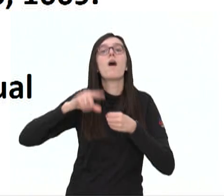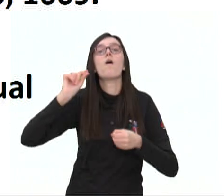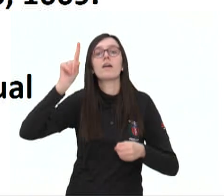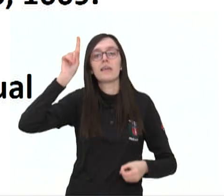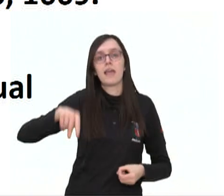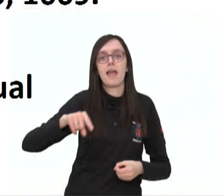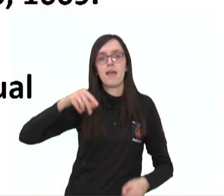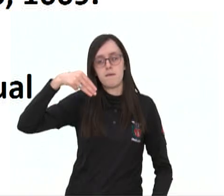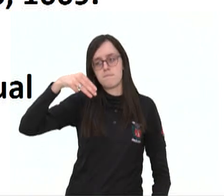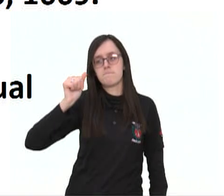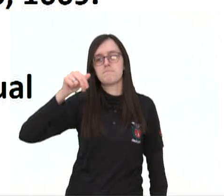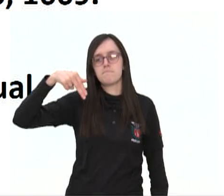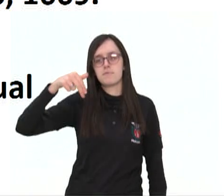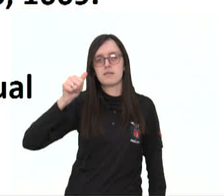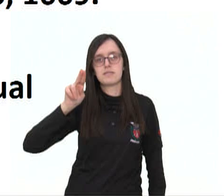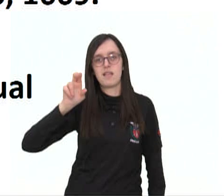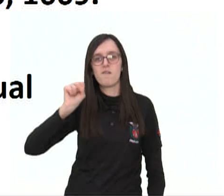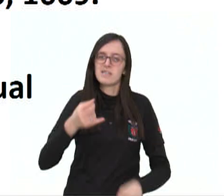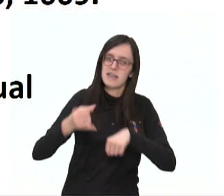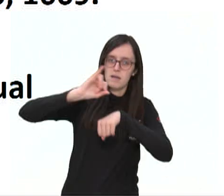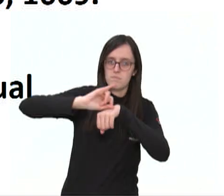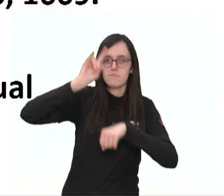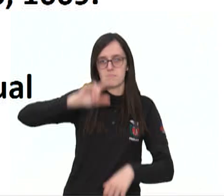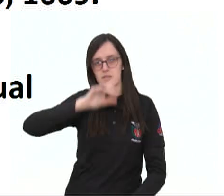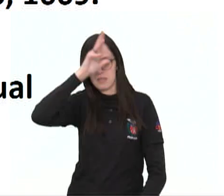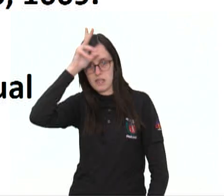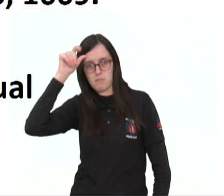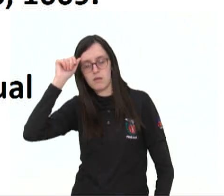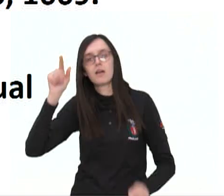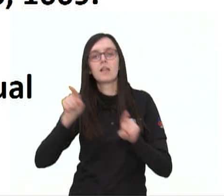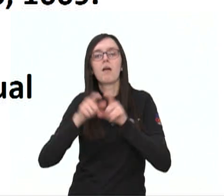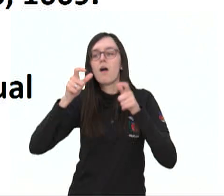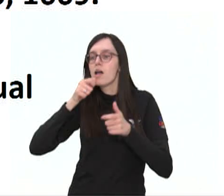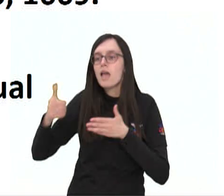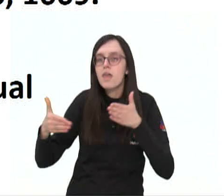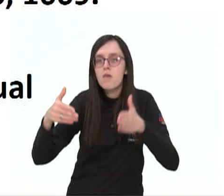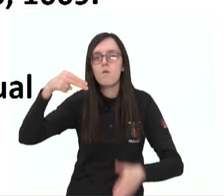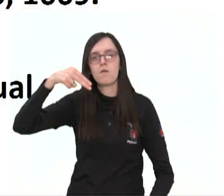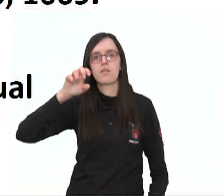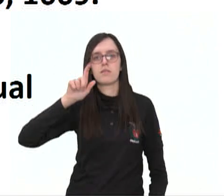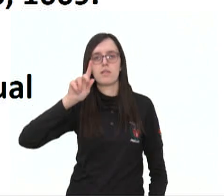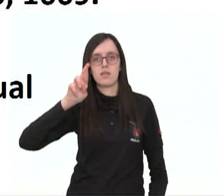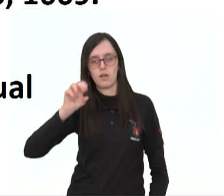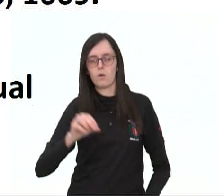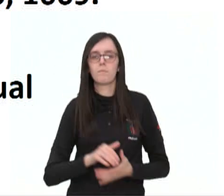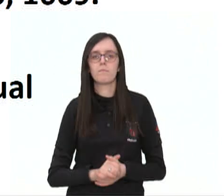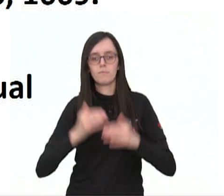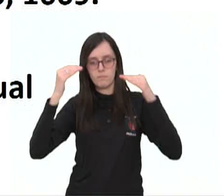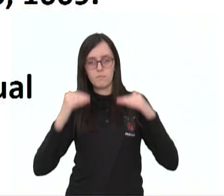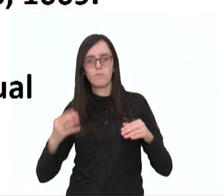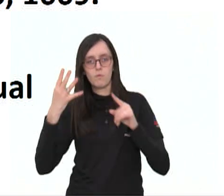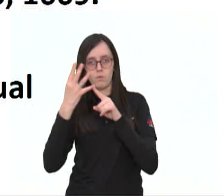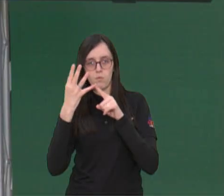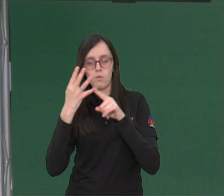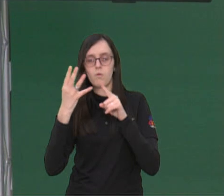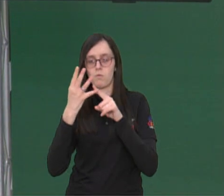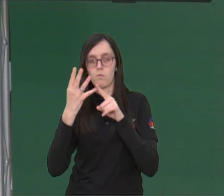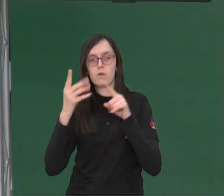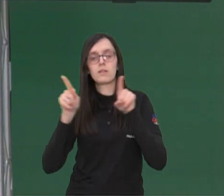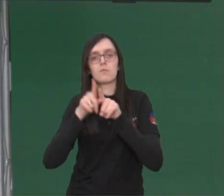Manaus. E o forte já explica, ele fica no Rio Negro. E ainda o Forte da Fortaleza do Tapajós,